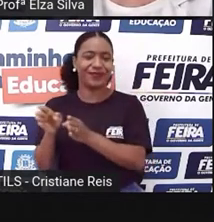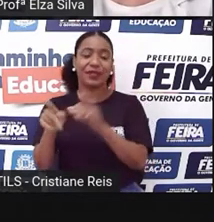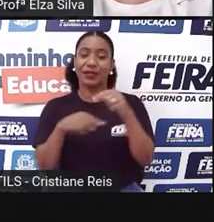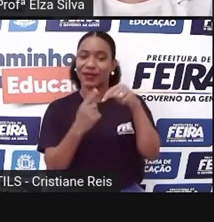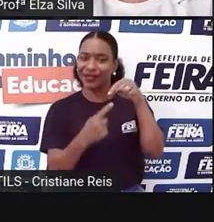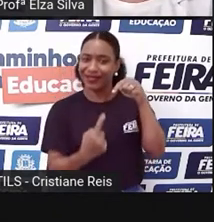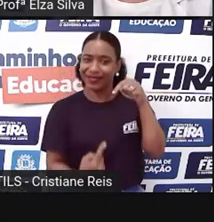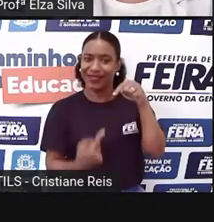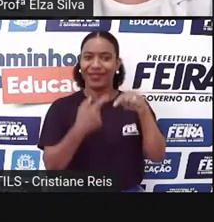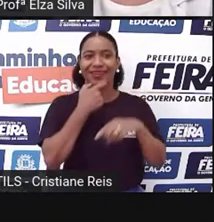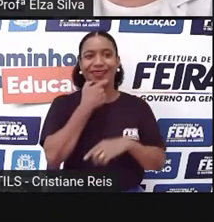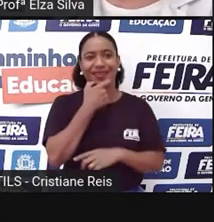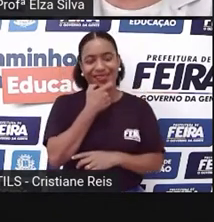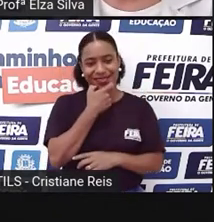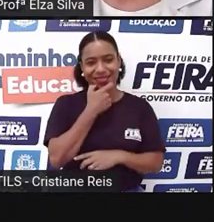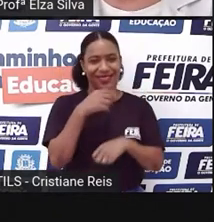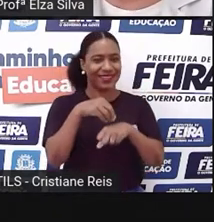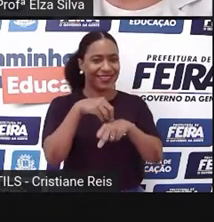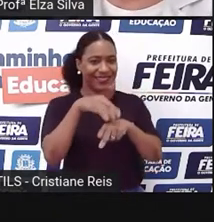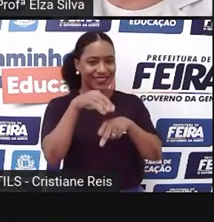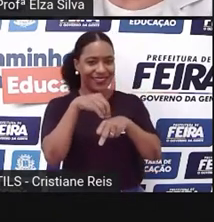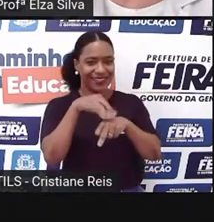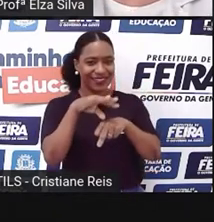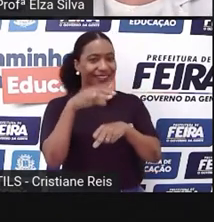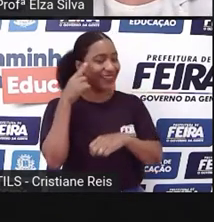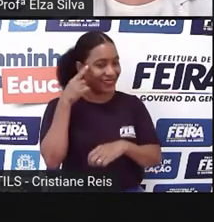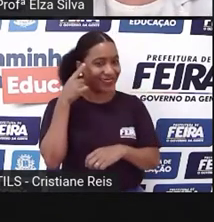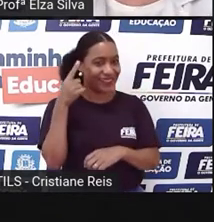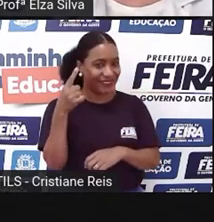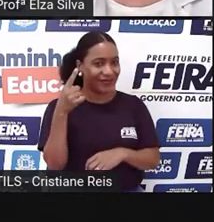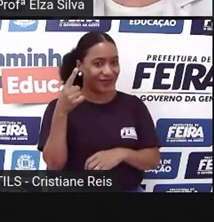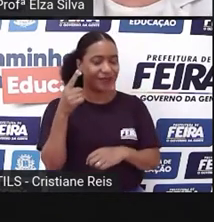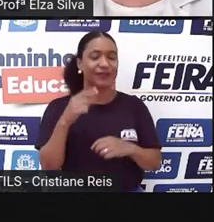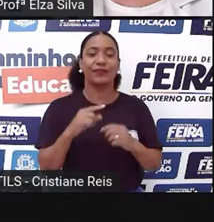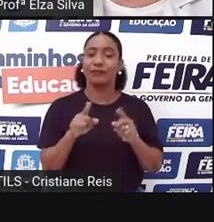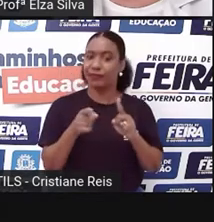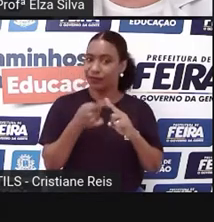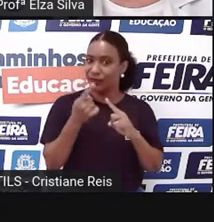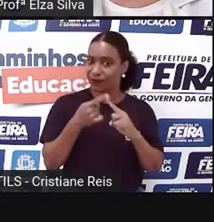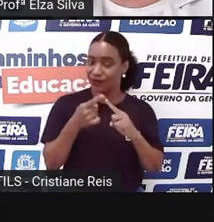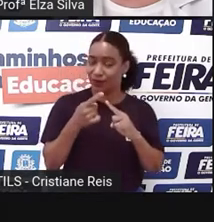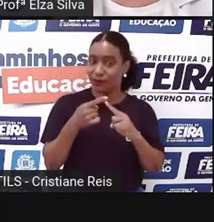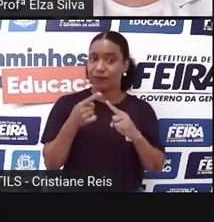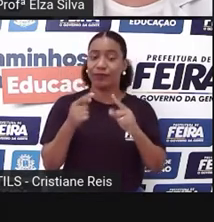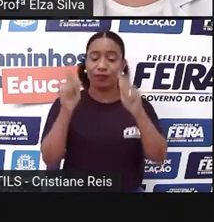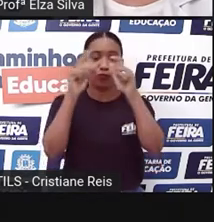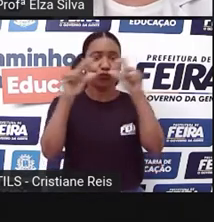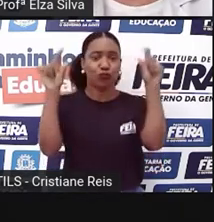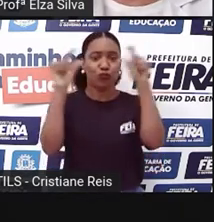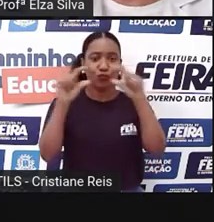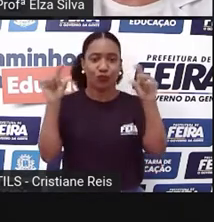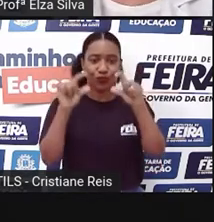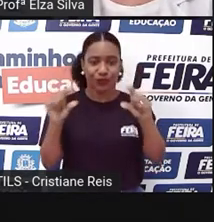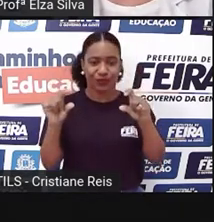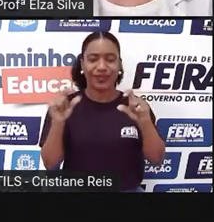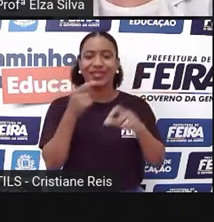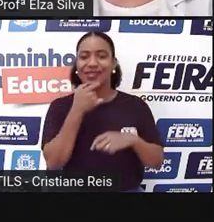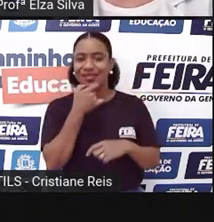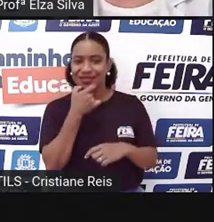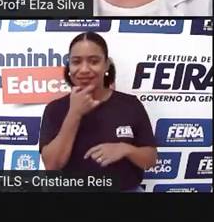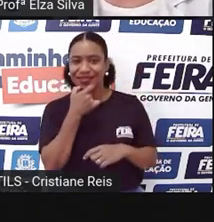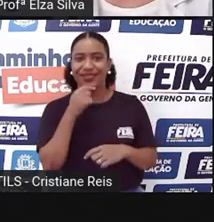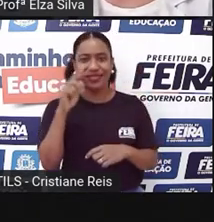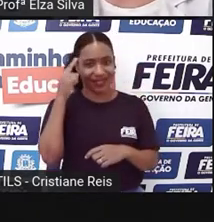inglês. E seguem aquelas dicas de sempre. Faça o cabeçalho em inglês, colocando school, o nome